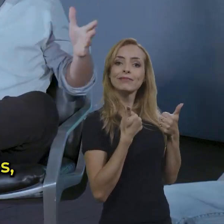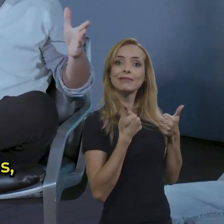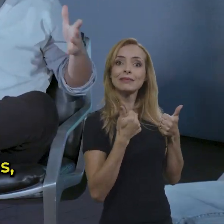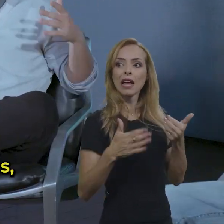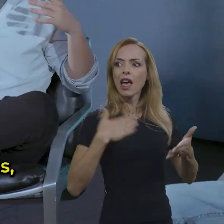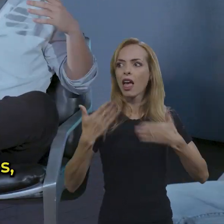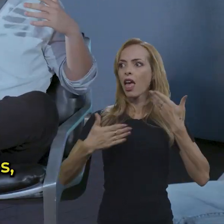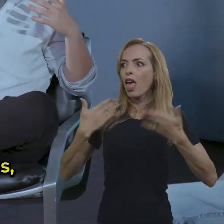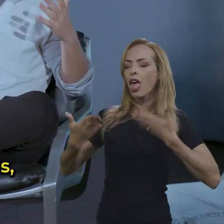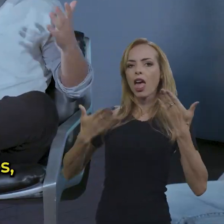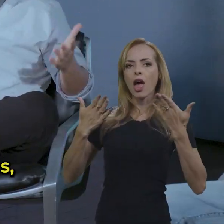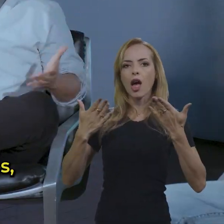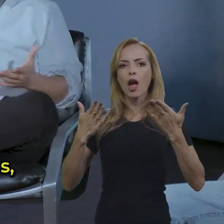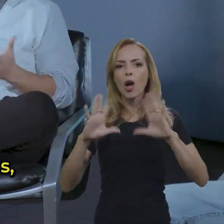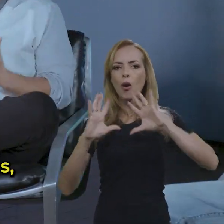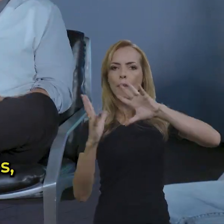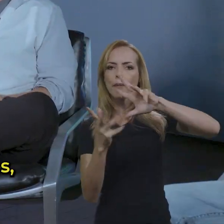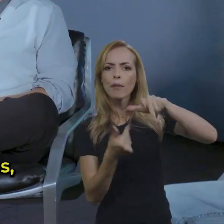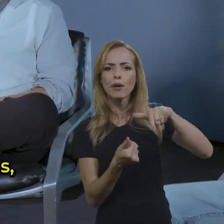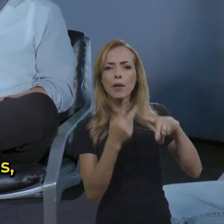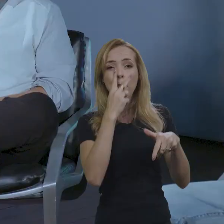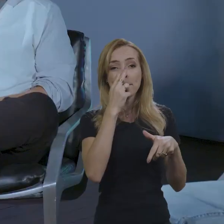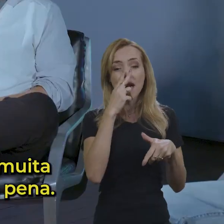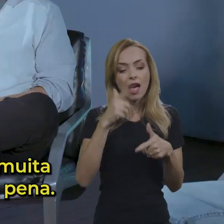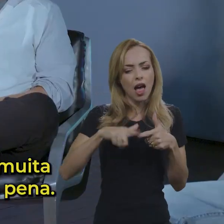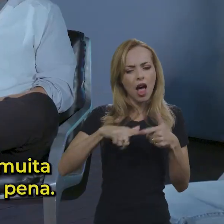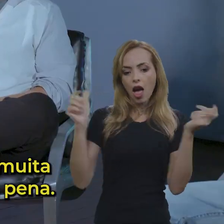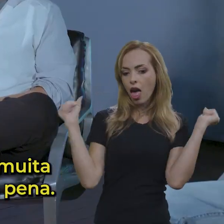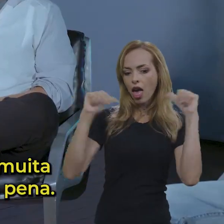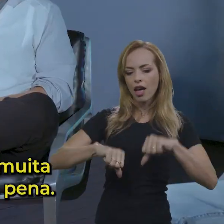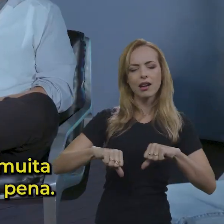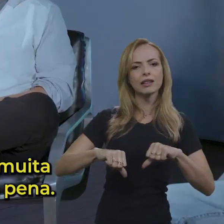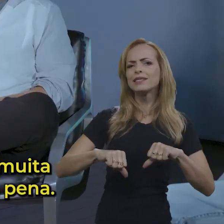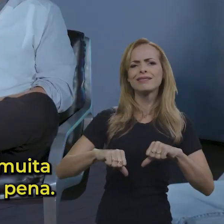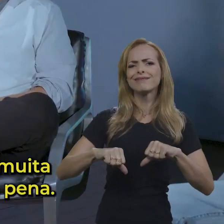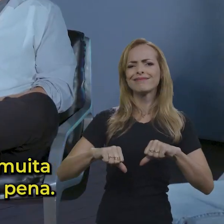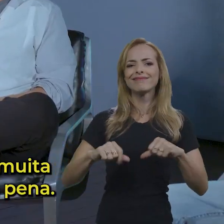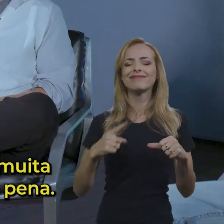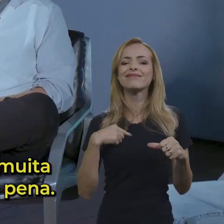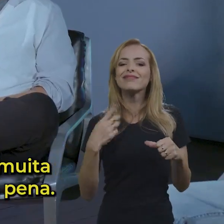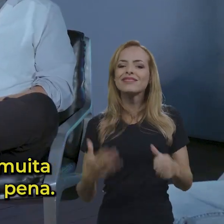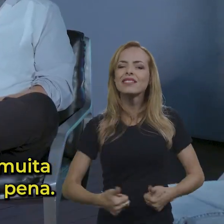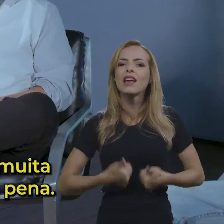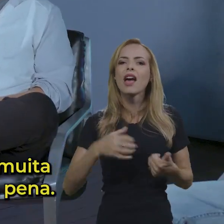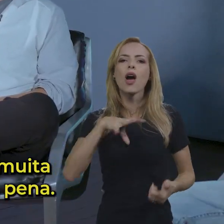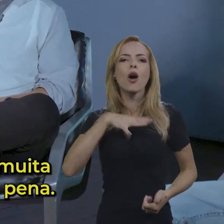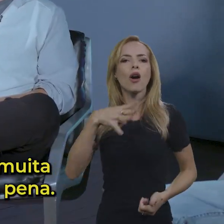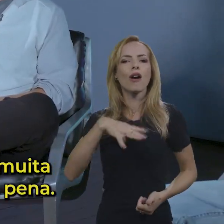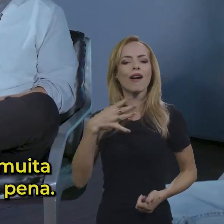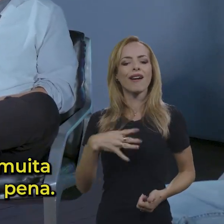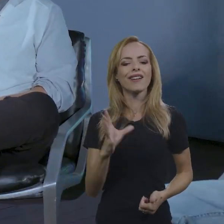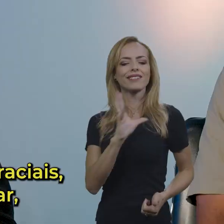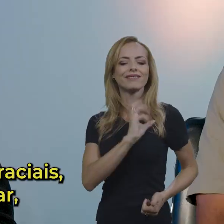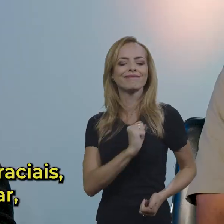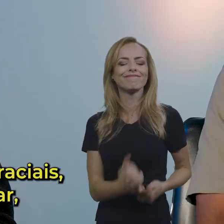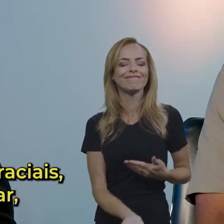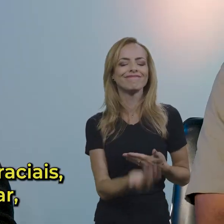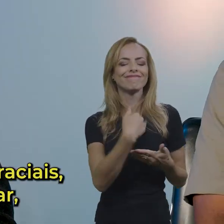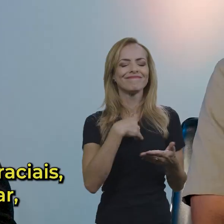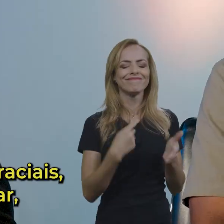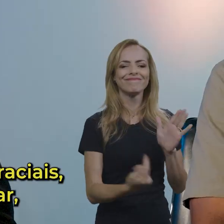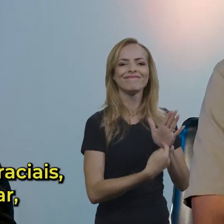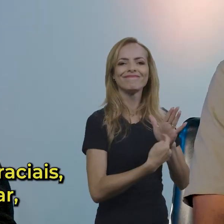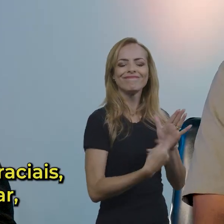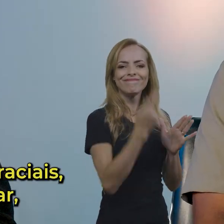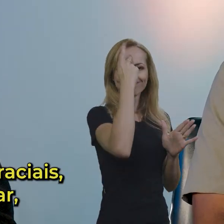parecem muito grandes, não são tão grandes assim. Então, o recado é para a gente ter muita coragem e amor próprio, que vale a pena. O que a gente fala